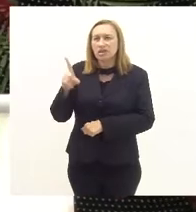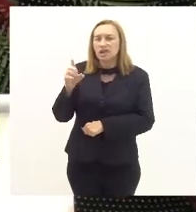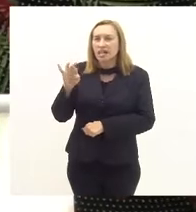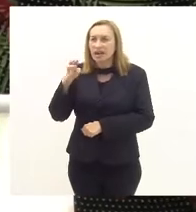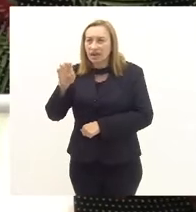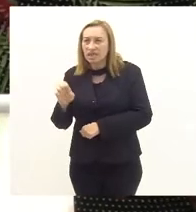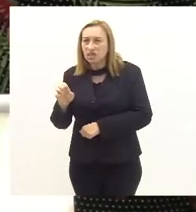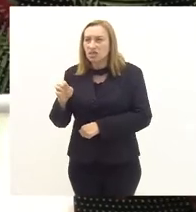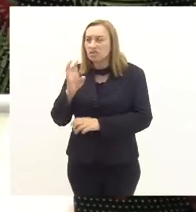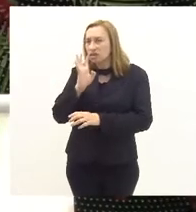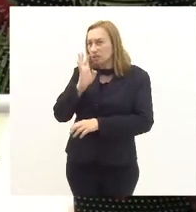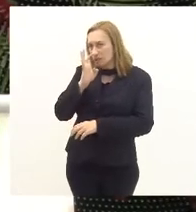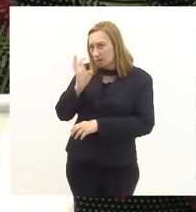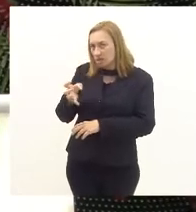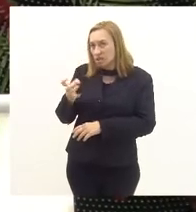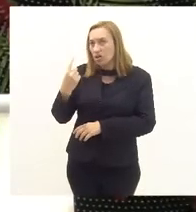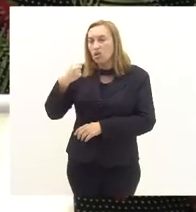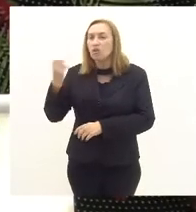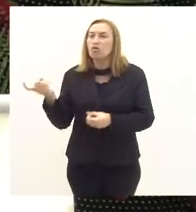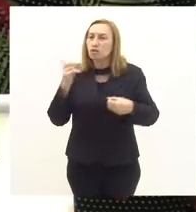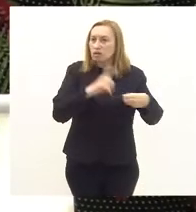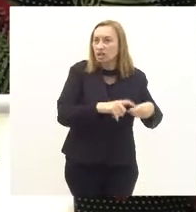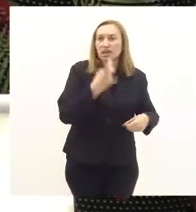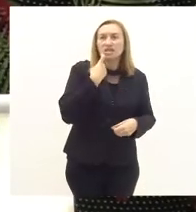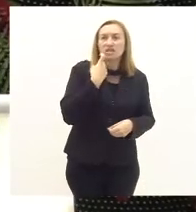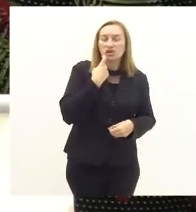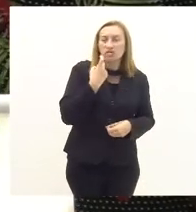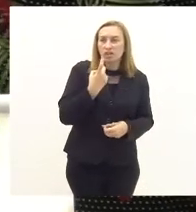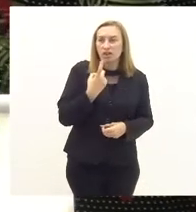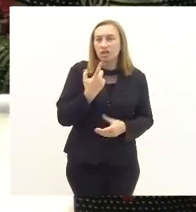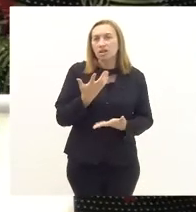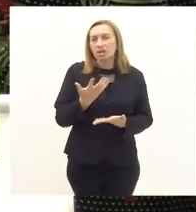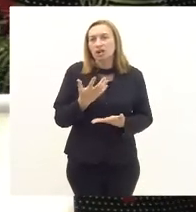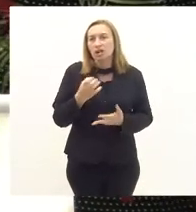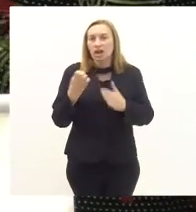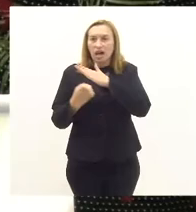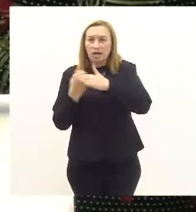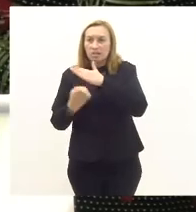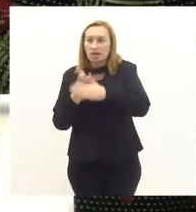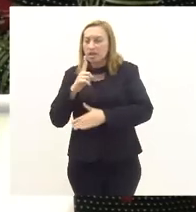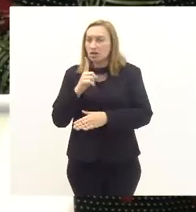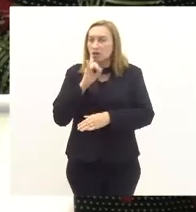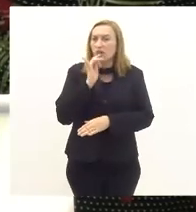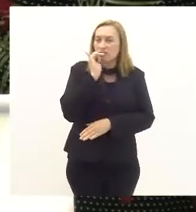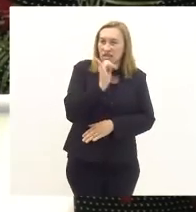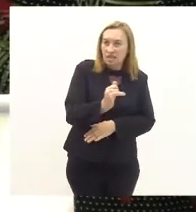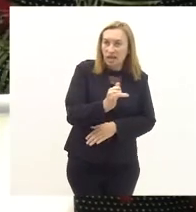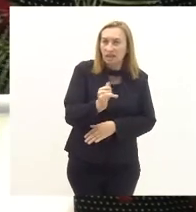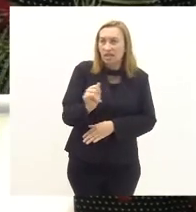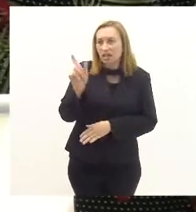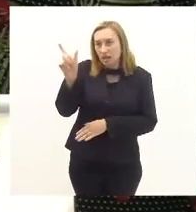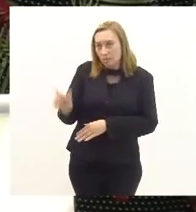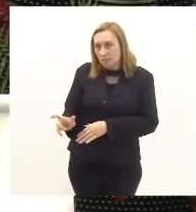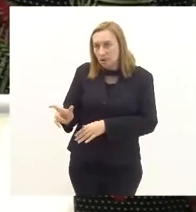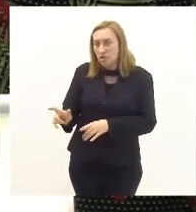fiz denúncia, voltei lá na sexta-feira, mas ainda não, a empresa não foi notificada nem o agressor.